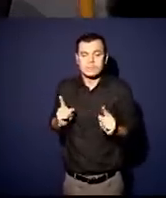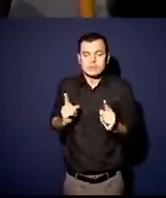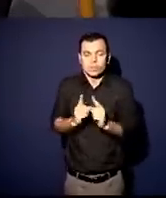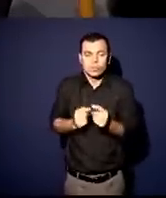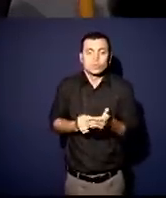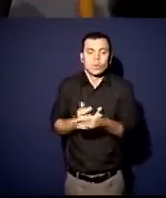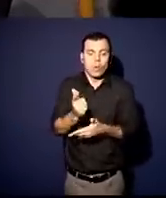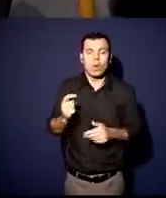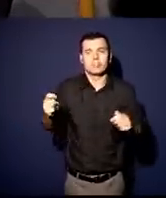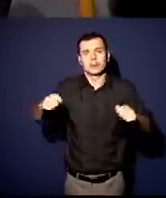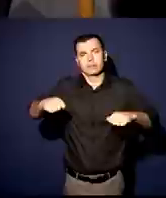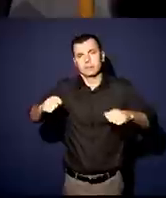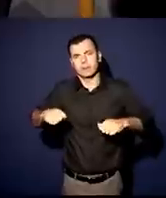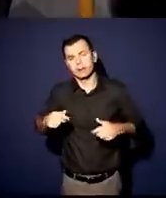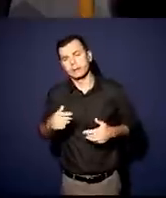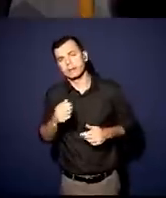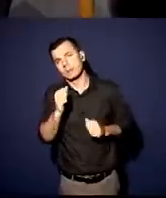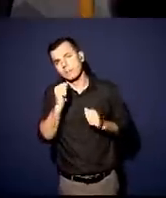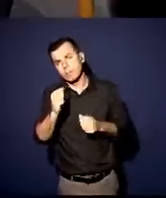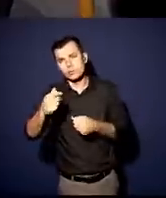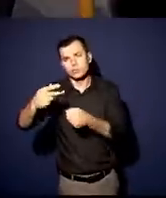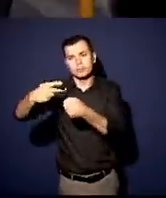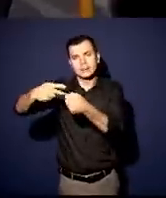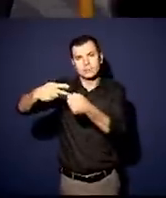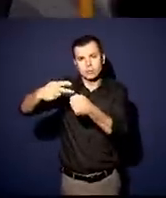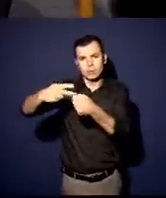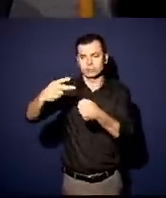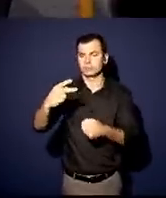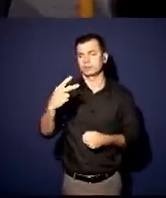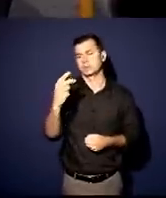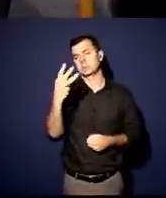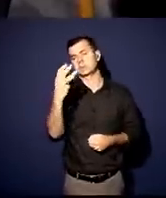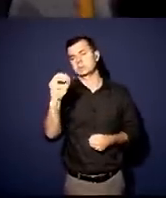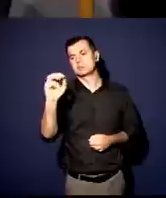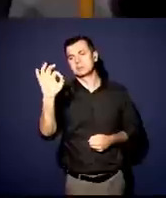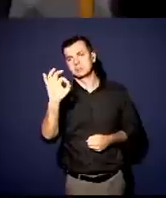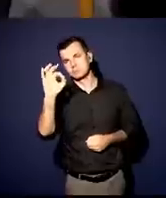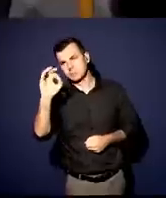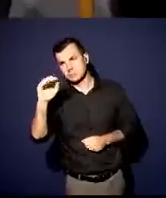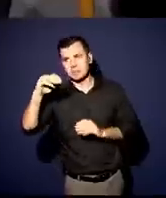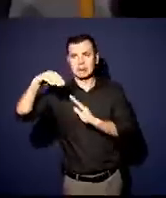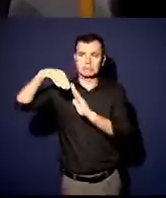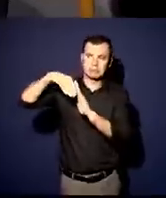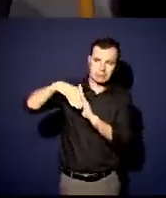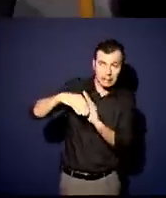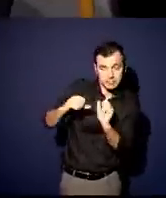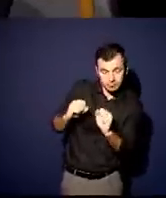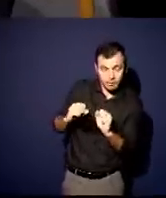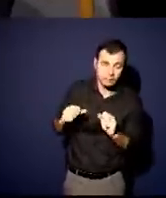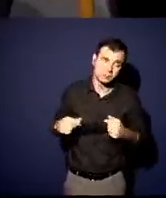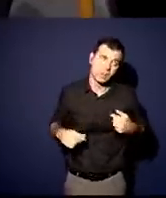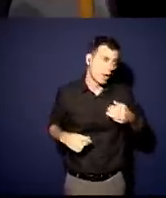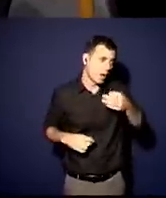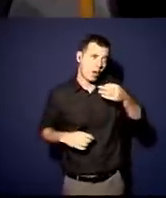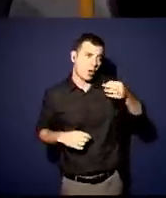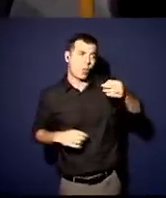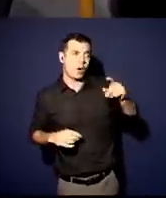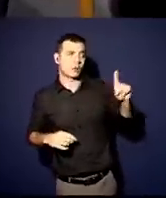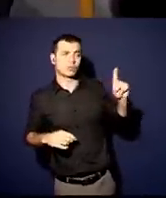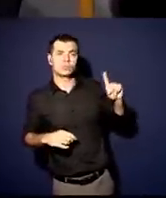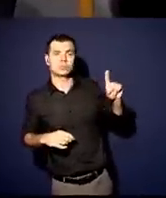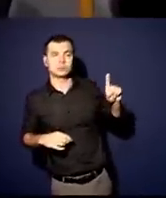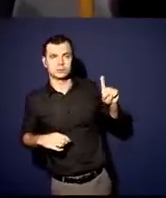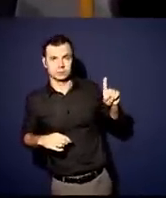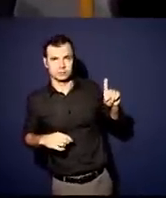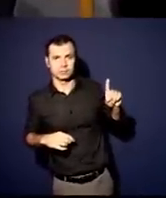Assim, claro, você vai dizer o seguinte: o petróleo pode cair 30%? Pode. Não, mas eu acho que não vai. É. O petróleo parece ter